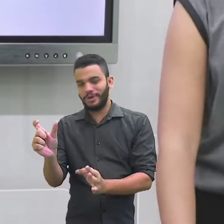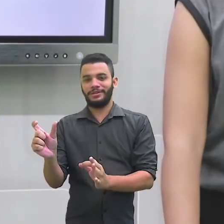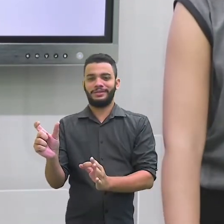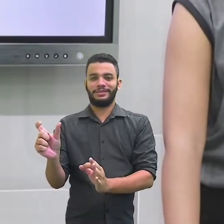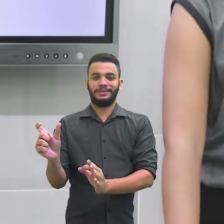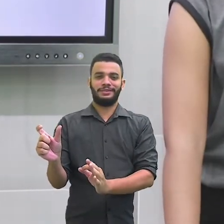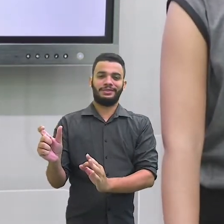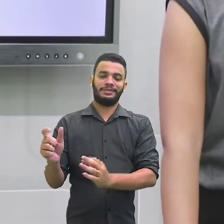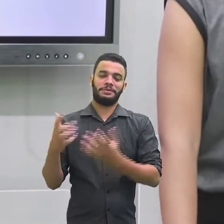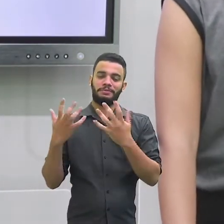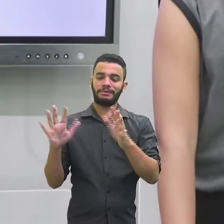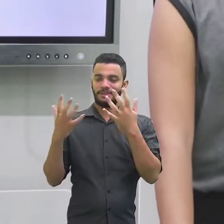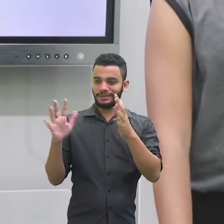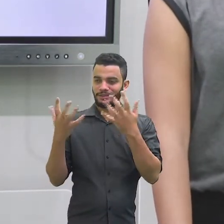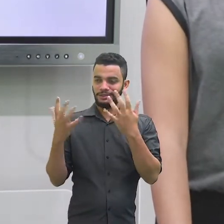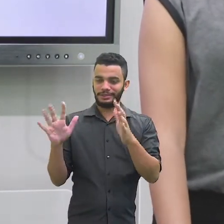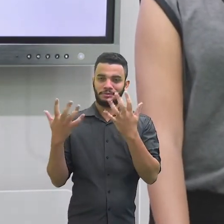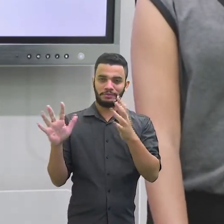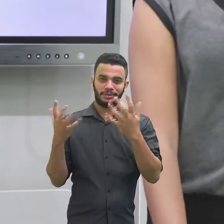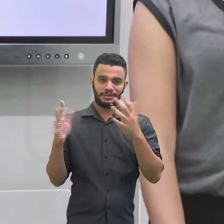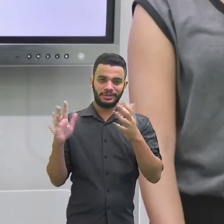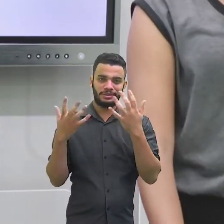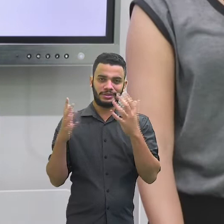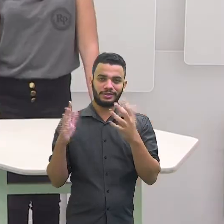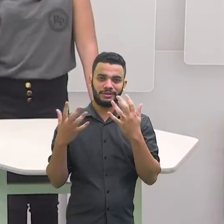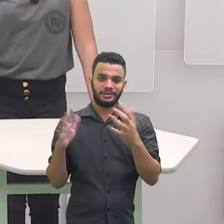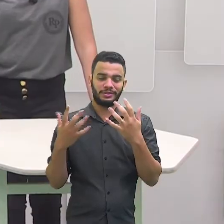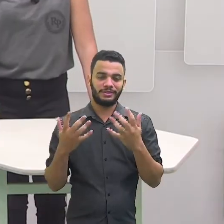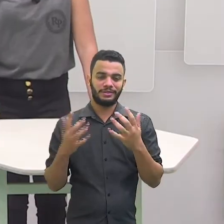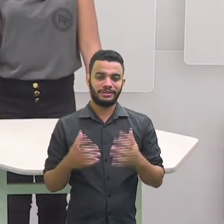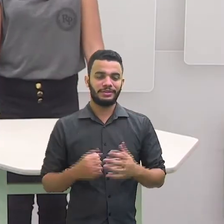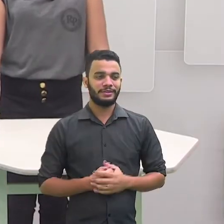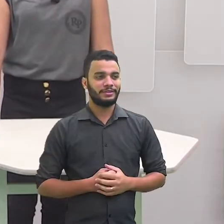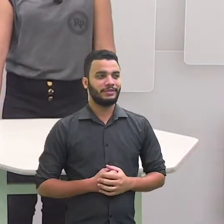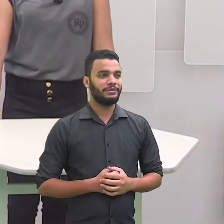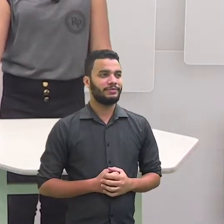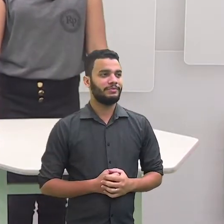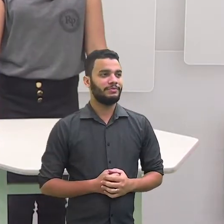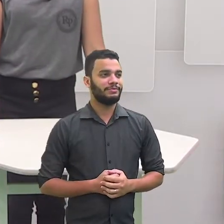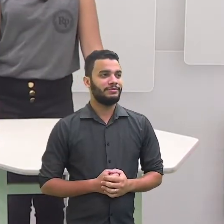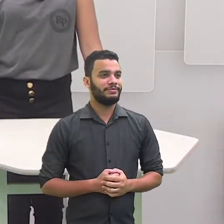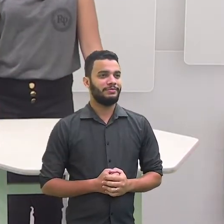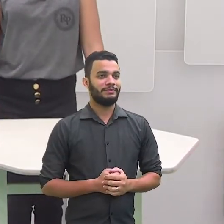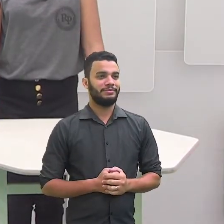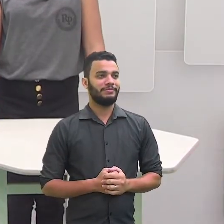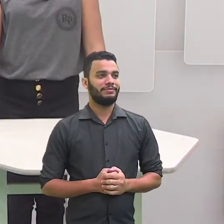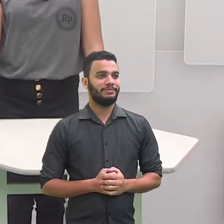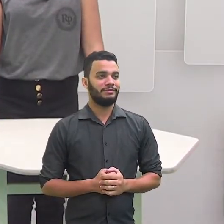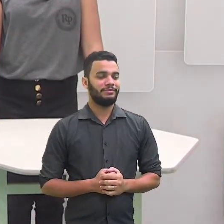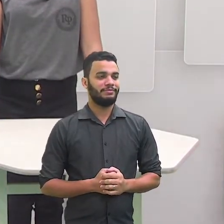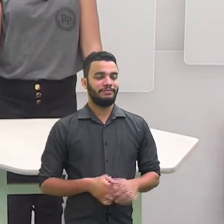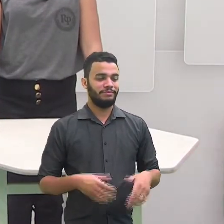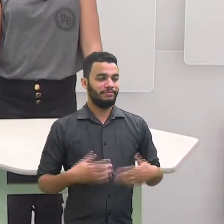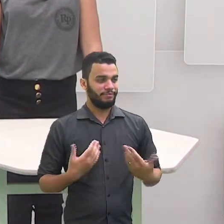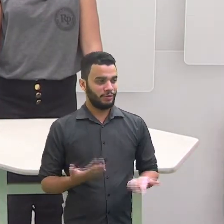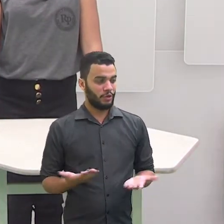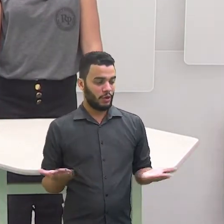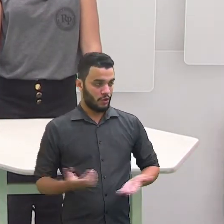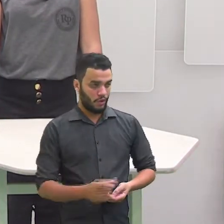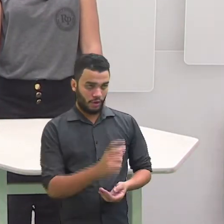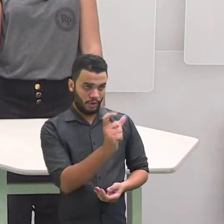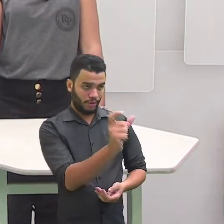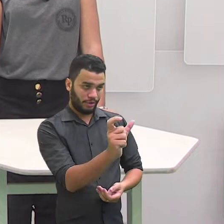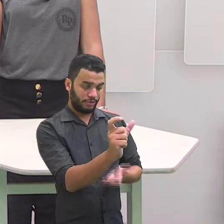Correta, Nicole! É isso aí, meus parabéns! E acertou! Agora, sua vez, Pedro. E a sua palavra